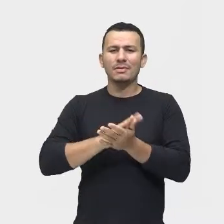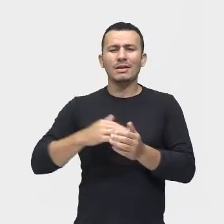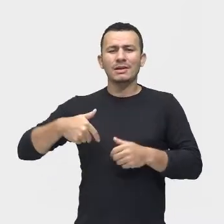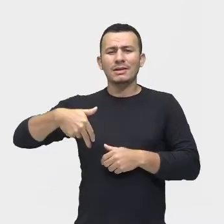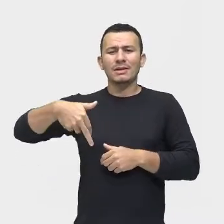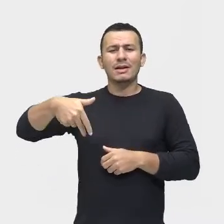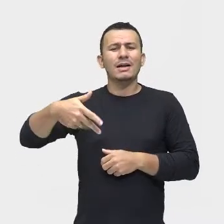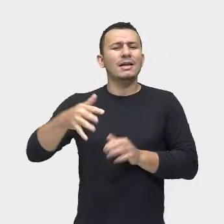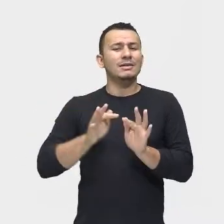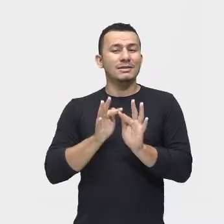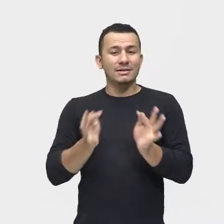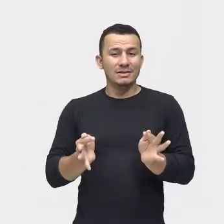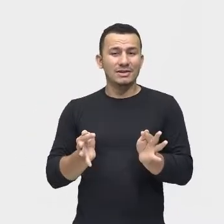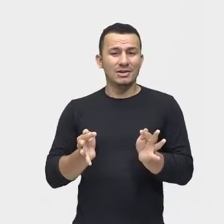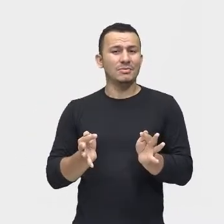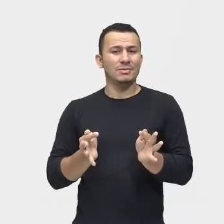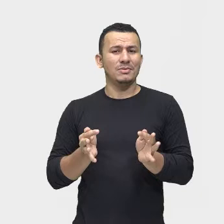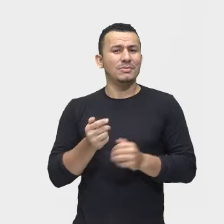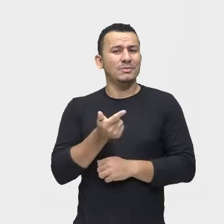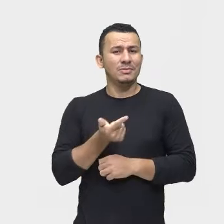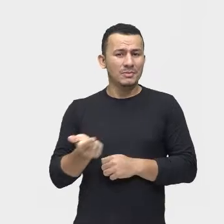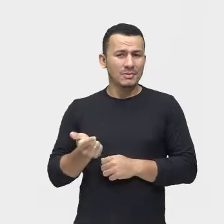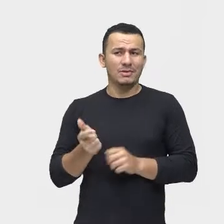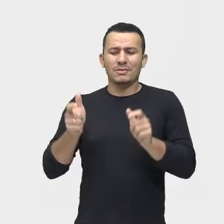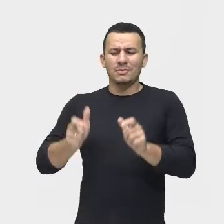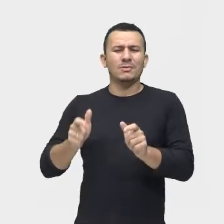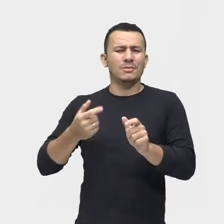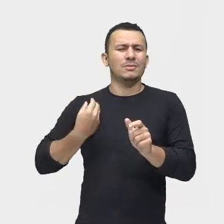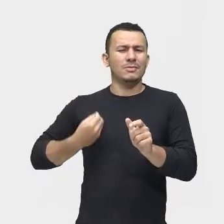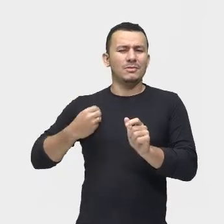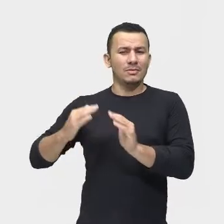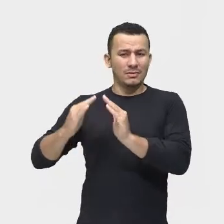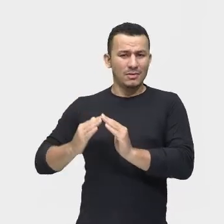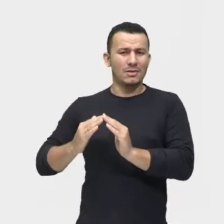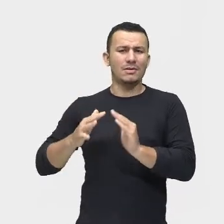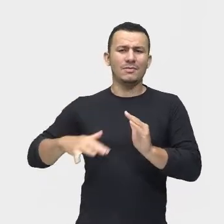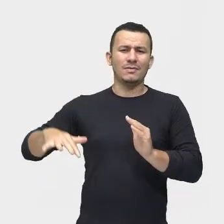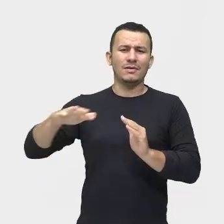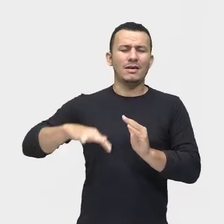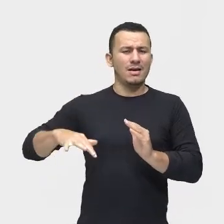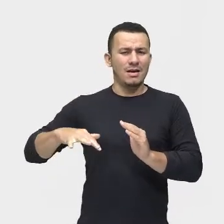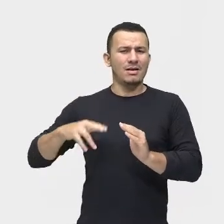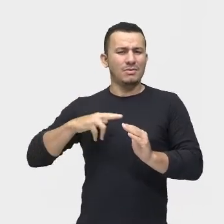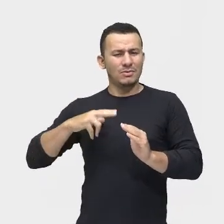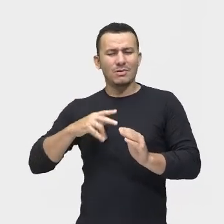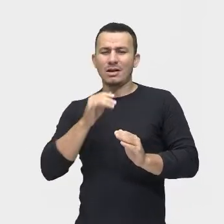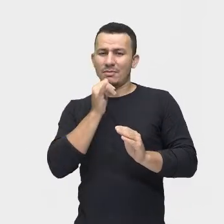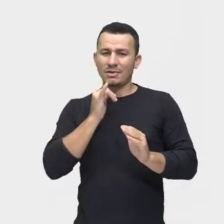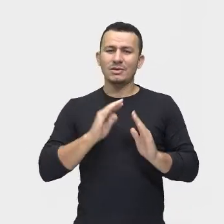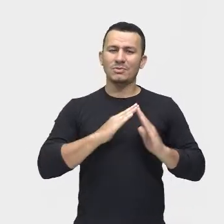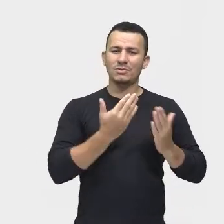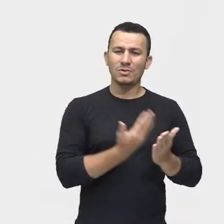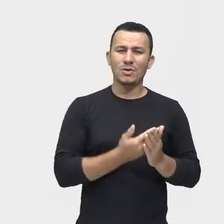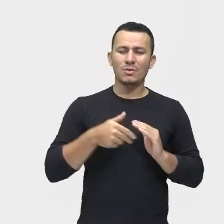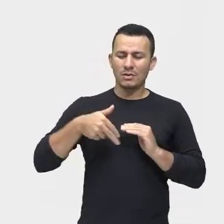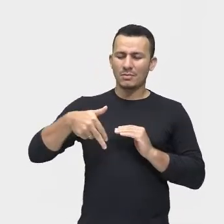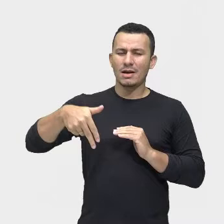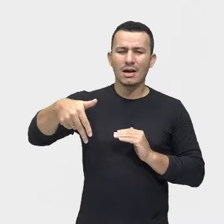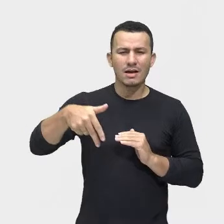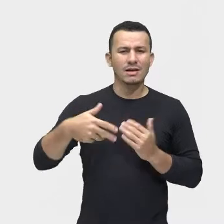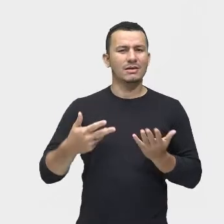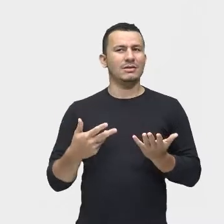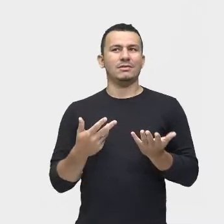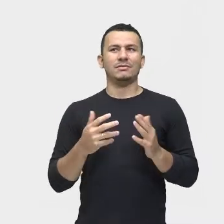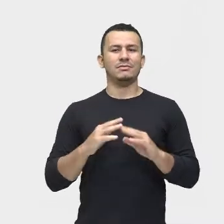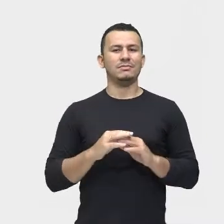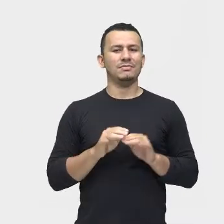caminhadinha ali dentro do próprio bairro, do próprio conjunto ali para ir à escola, ou ir numa taberna,